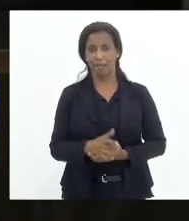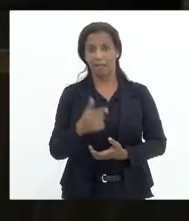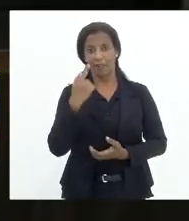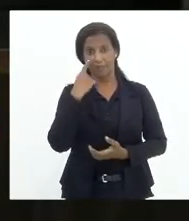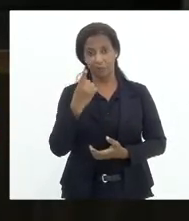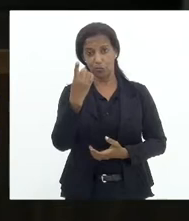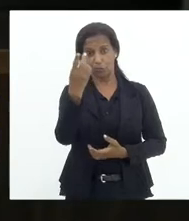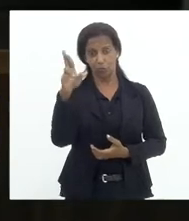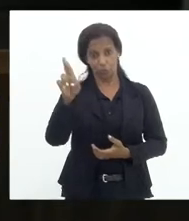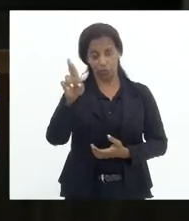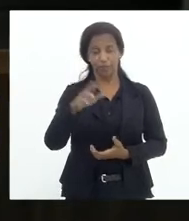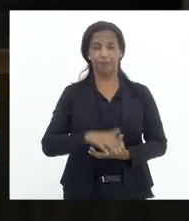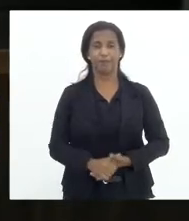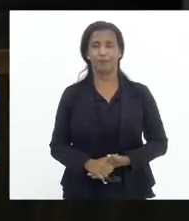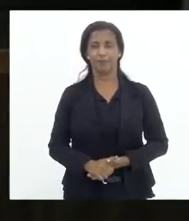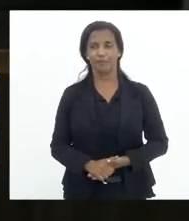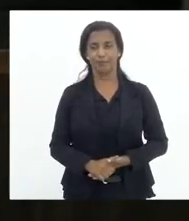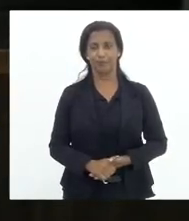doutora